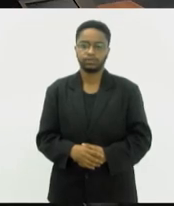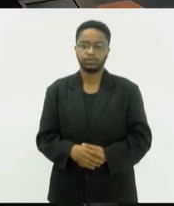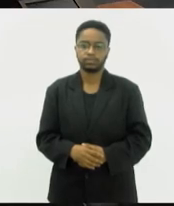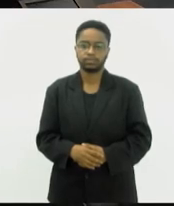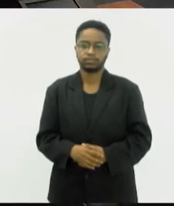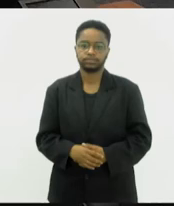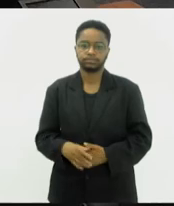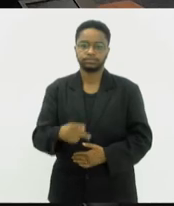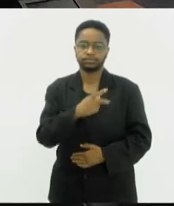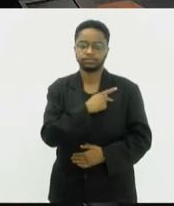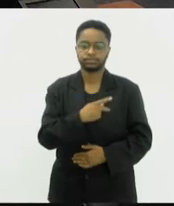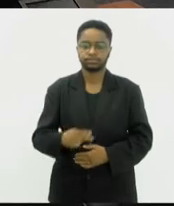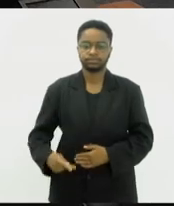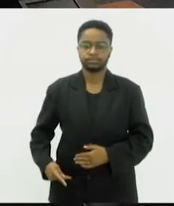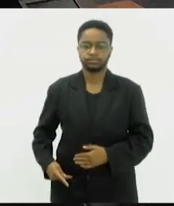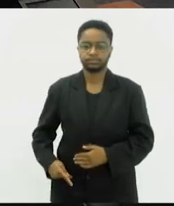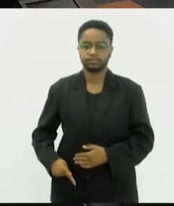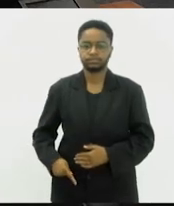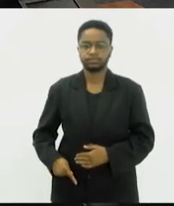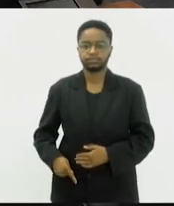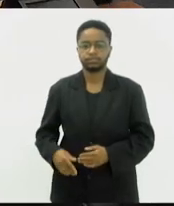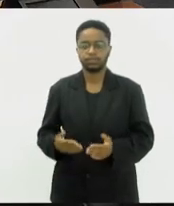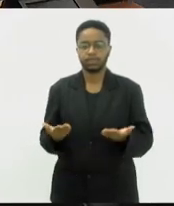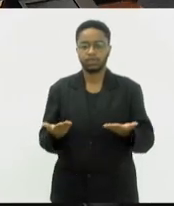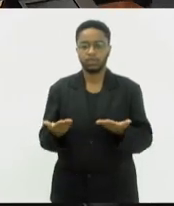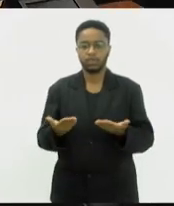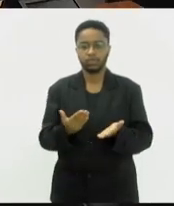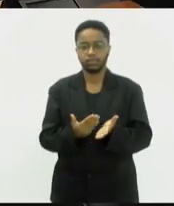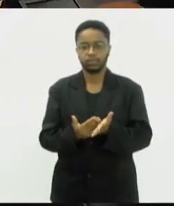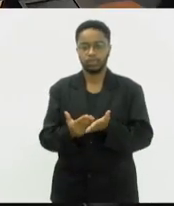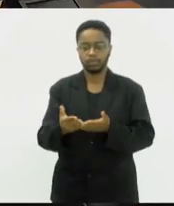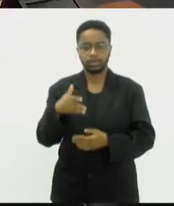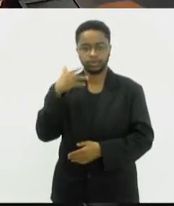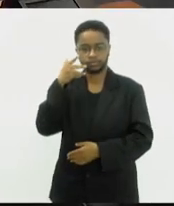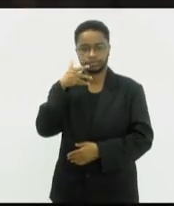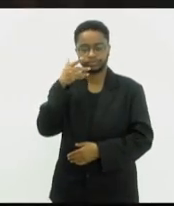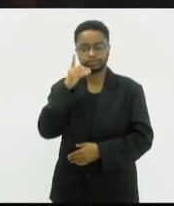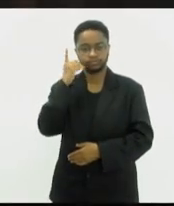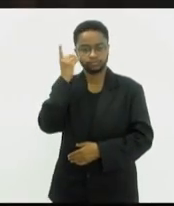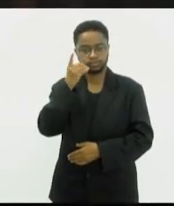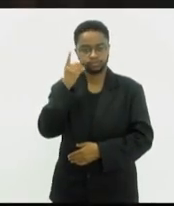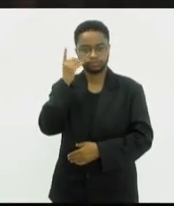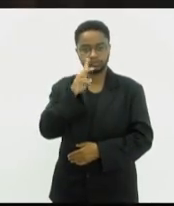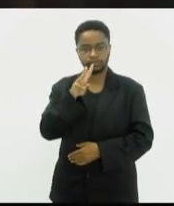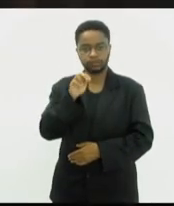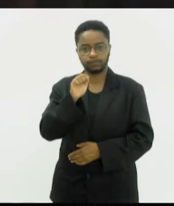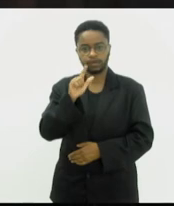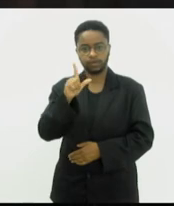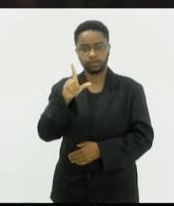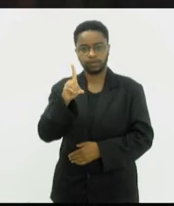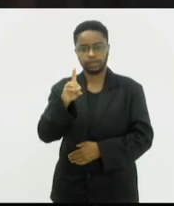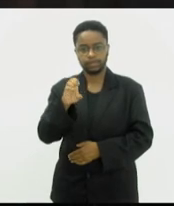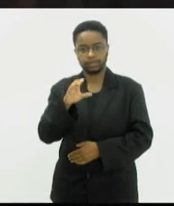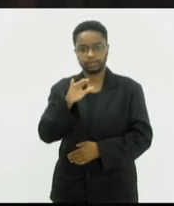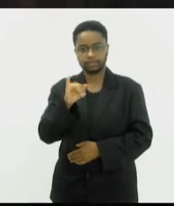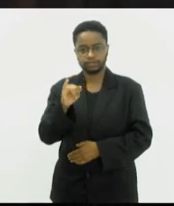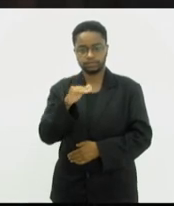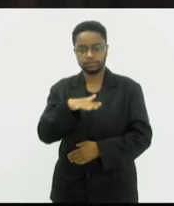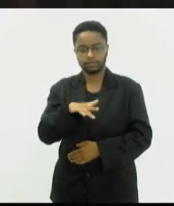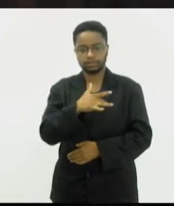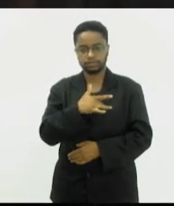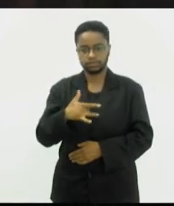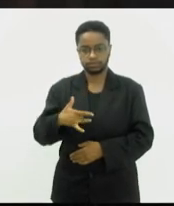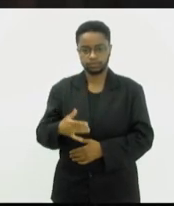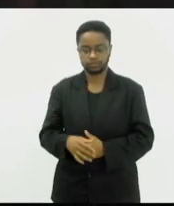Senhor presidente do expediente inicial, deputado Valdeci da Saúde,